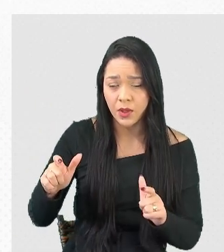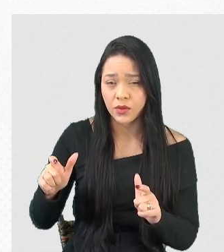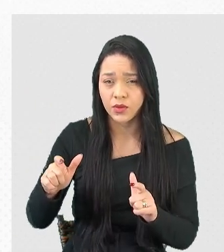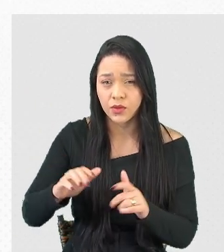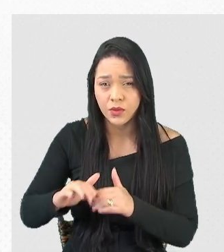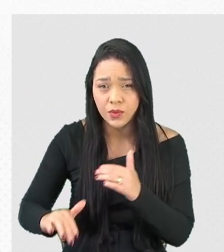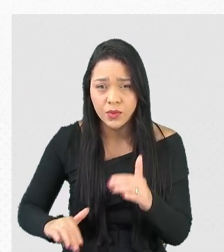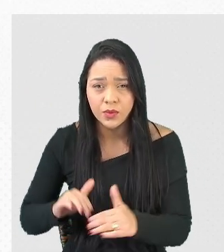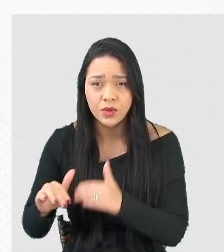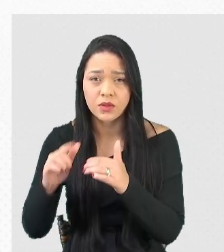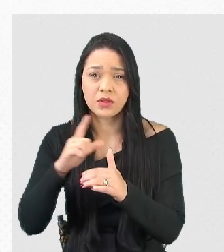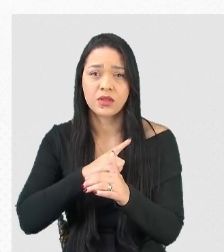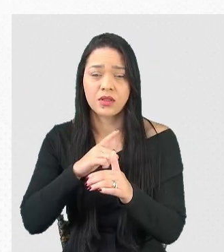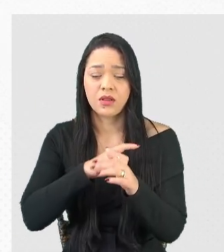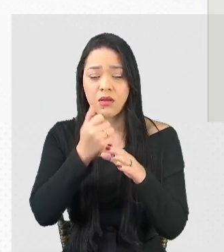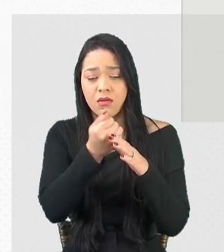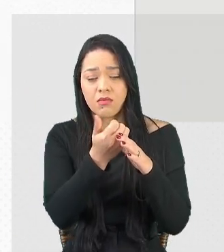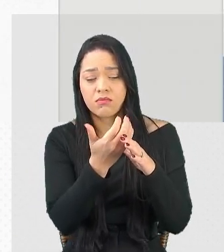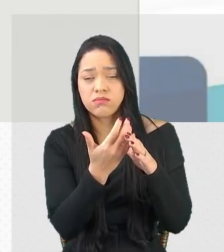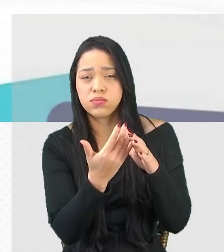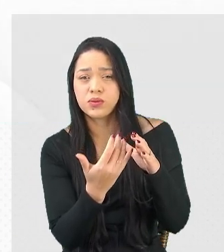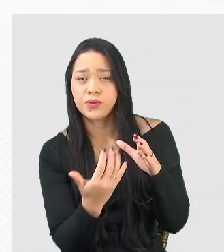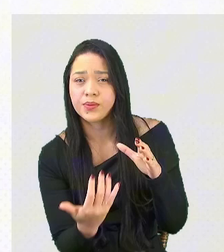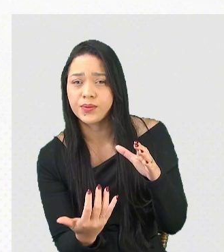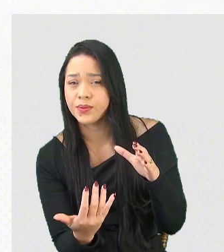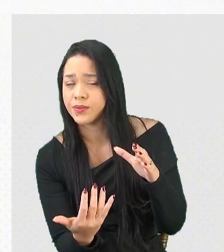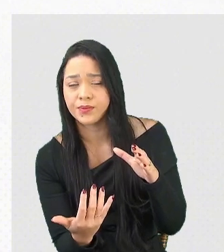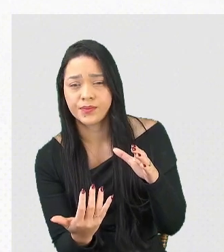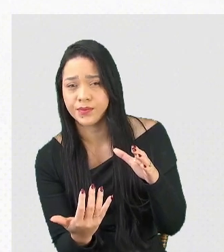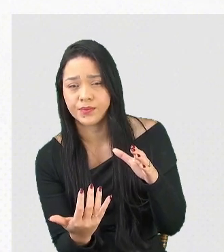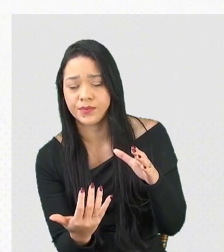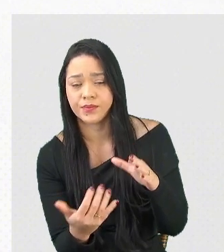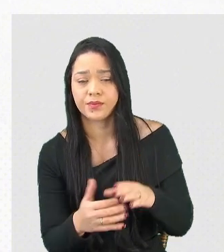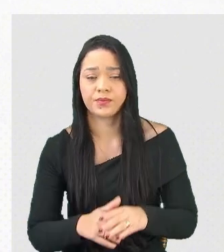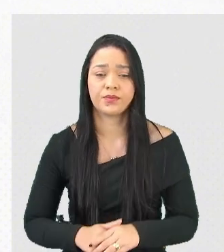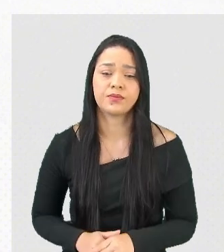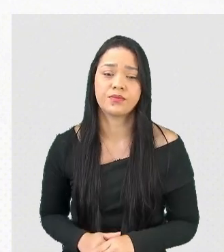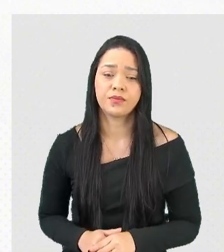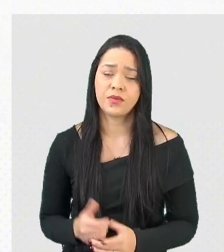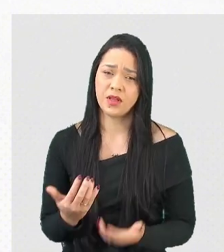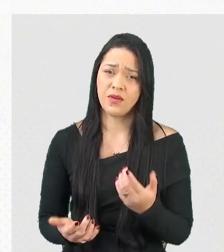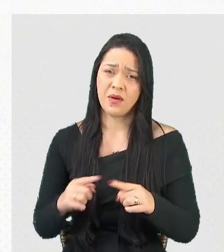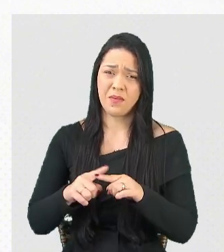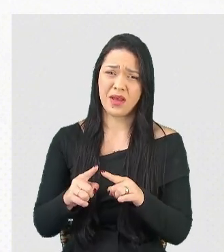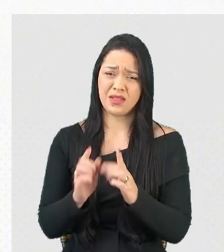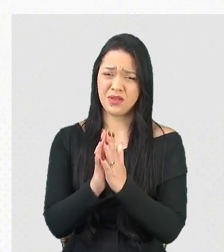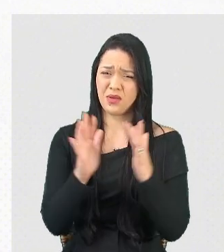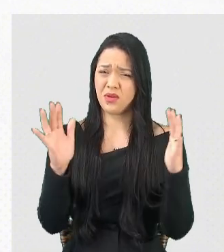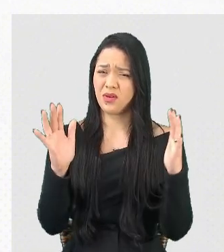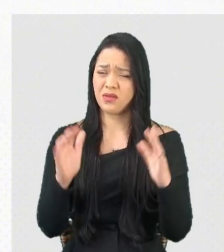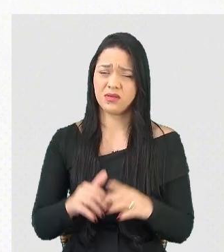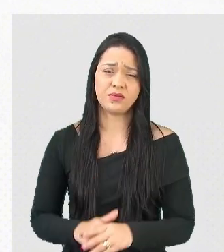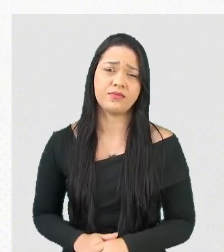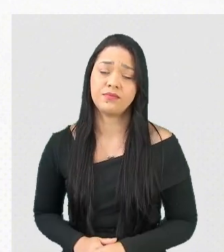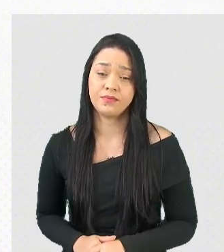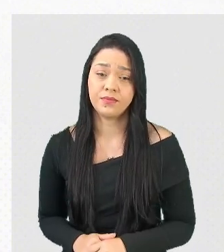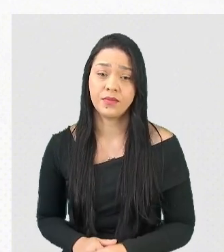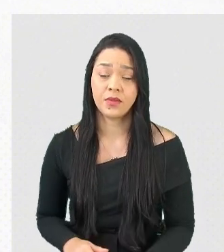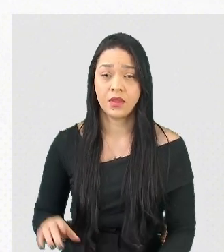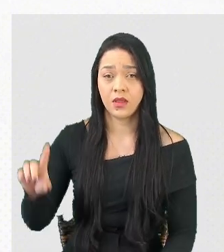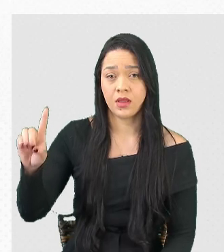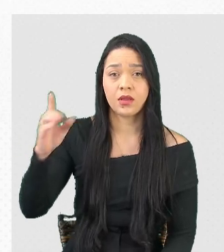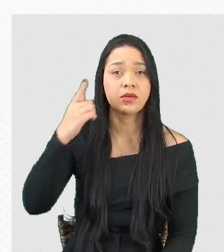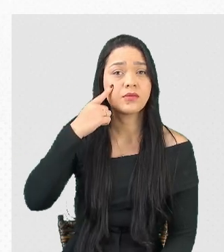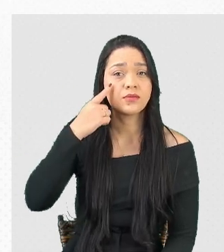Bom, carvão até que entrou aí, mas gloriosa. Letra D, a Revolução Industrial,